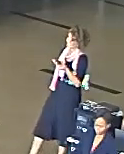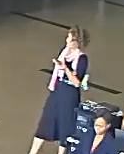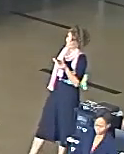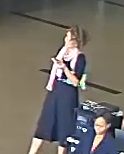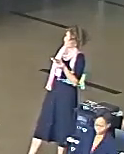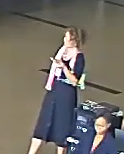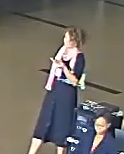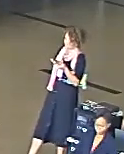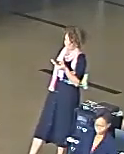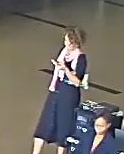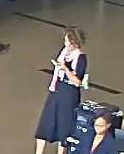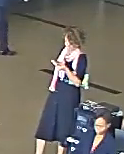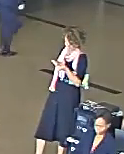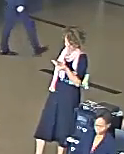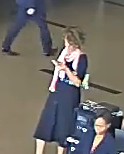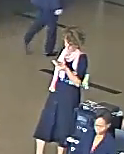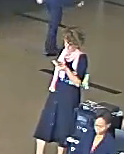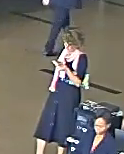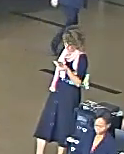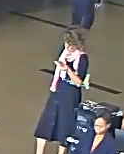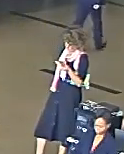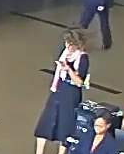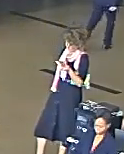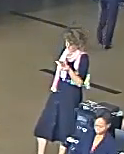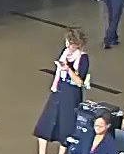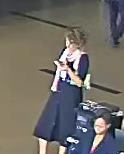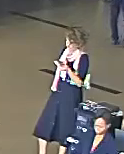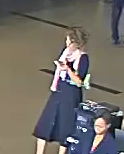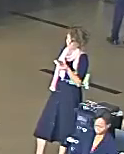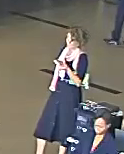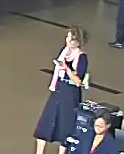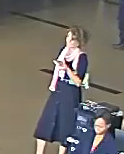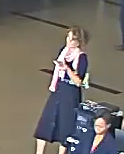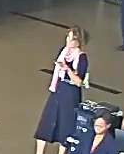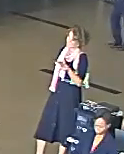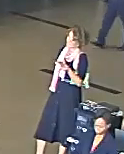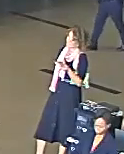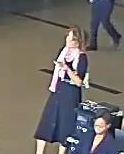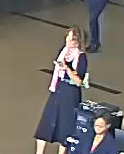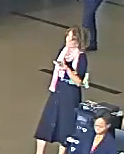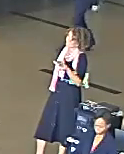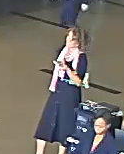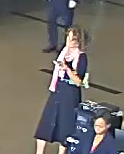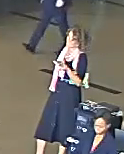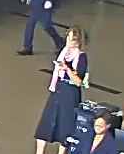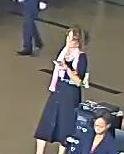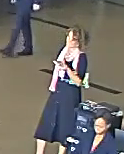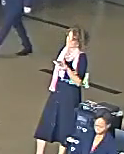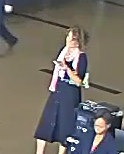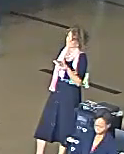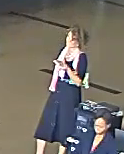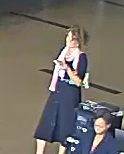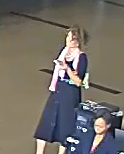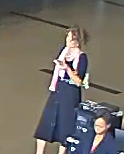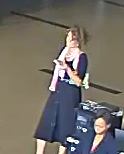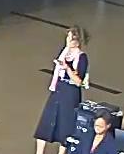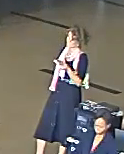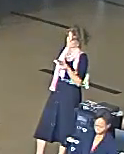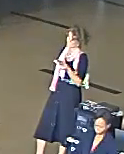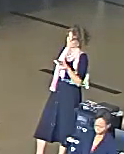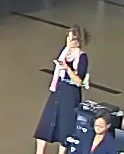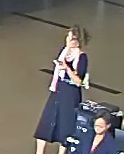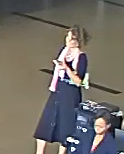alegam várias coisas eles alegam eh que não tem que não o princípio da